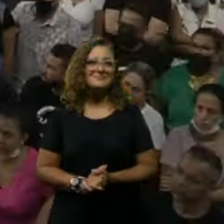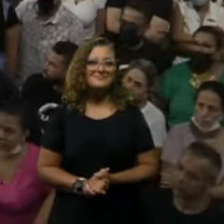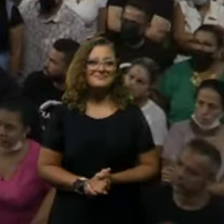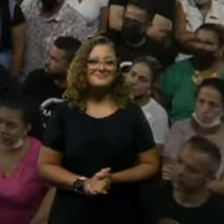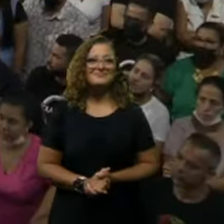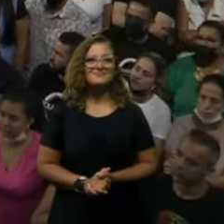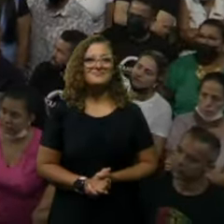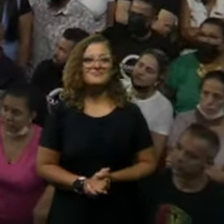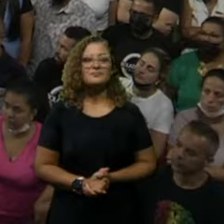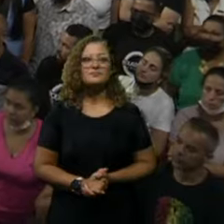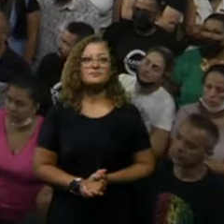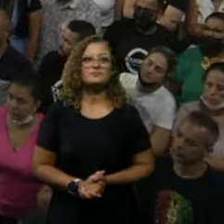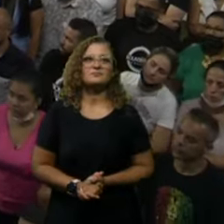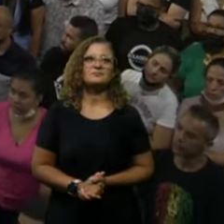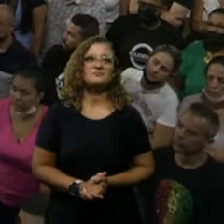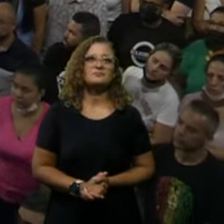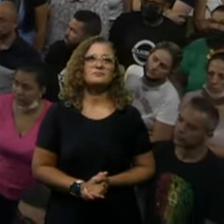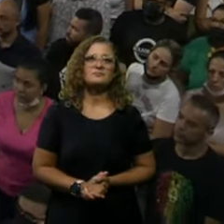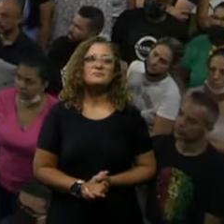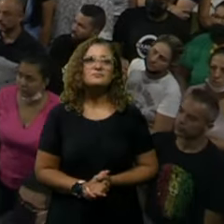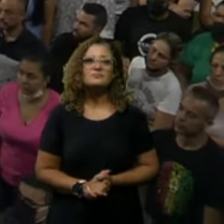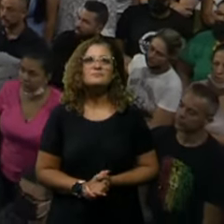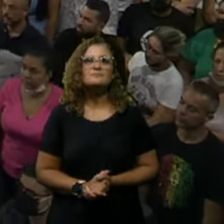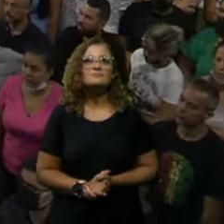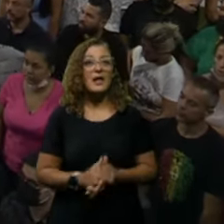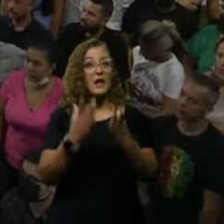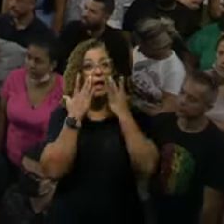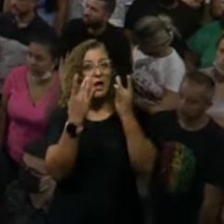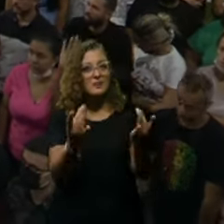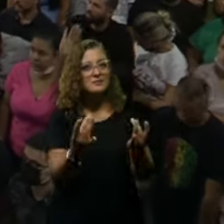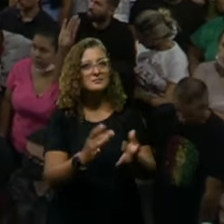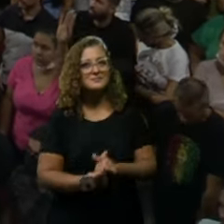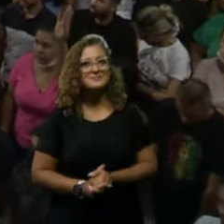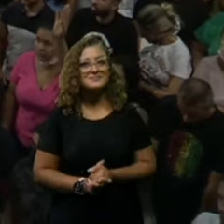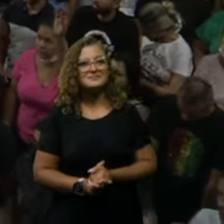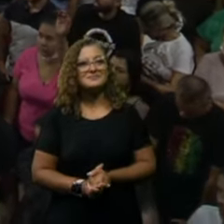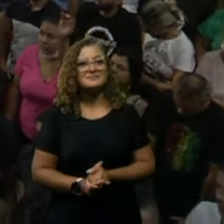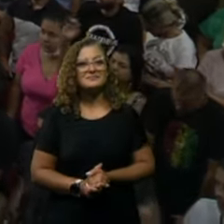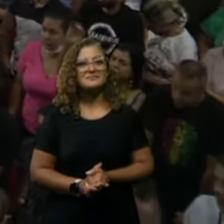E aí a bolsa isso é